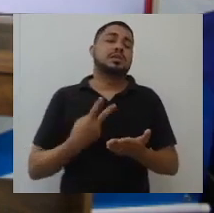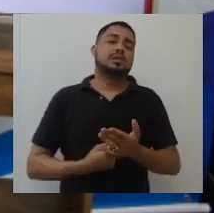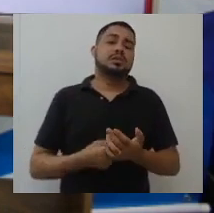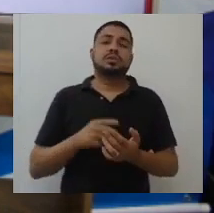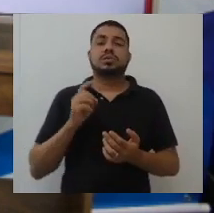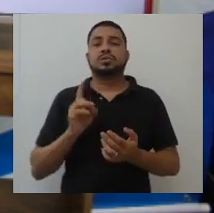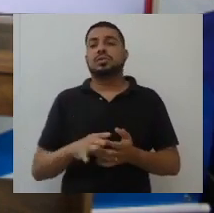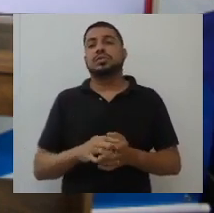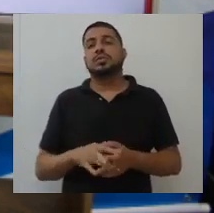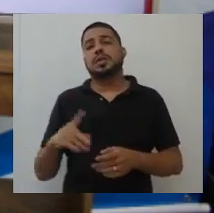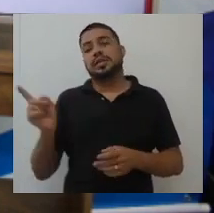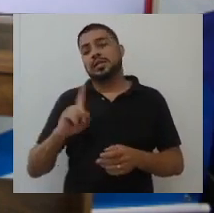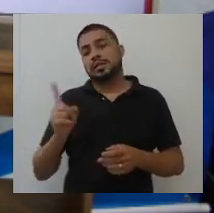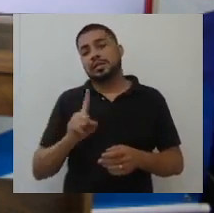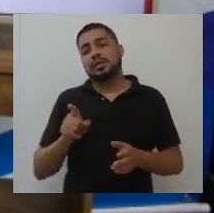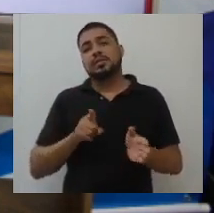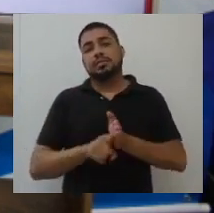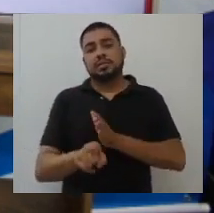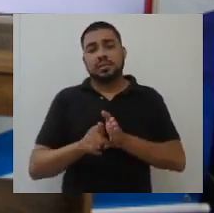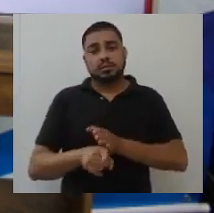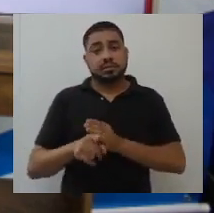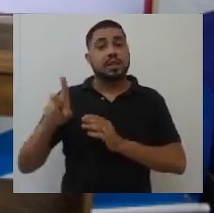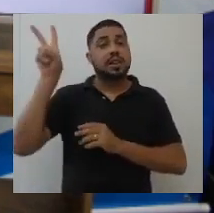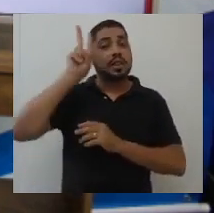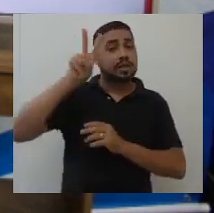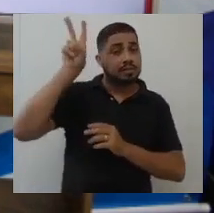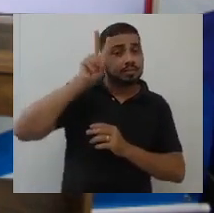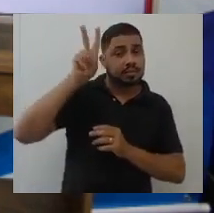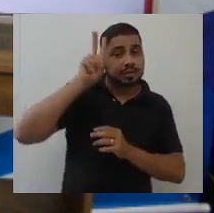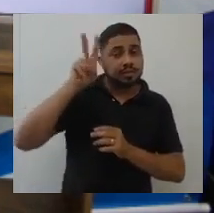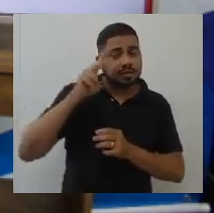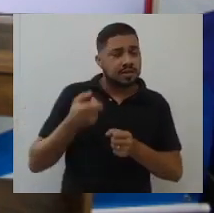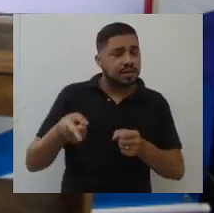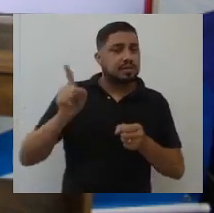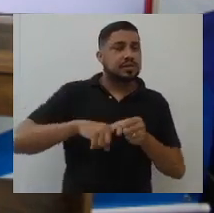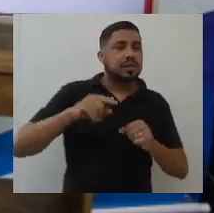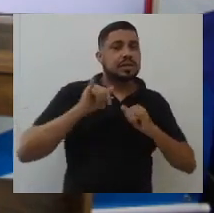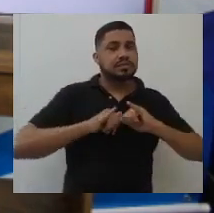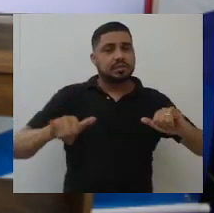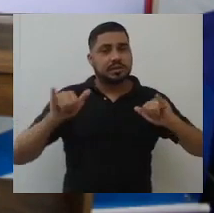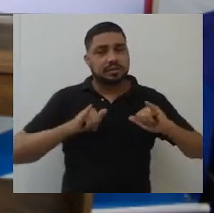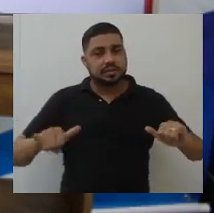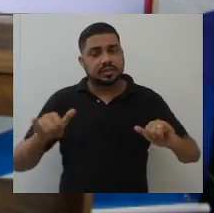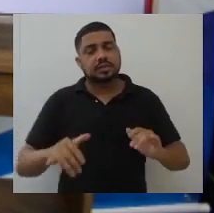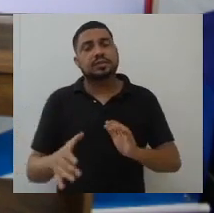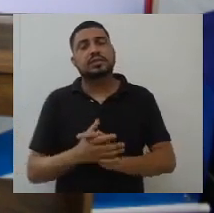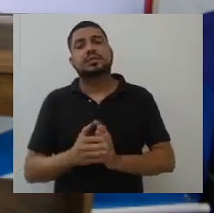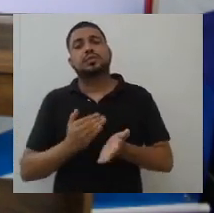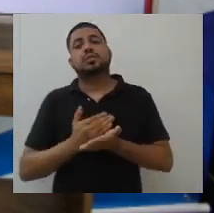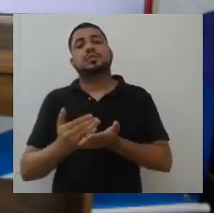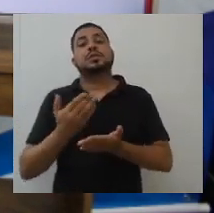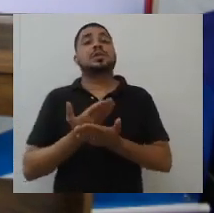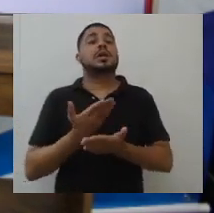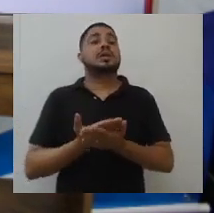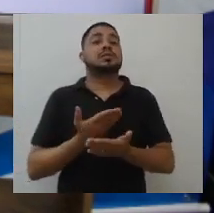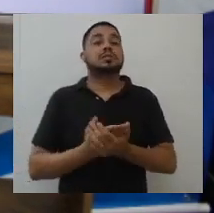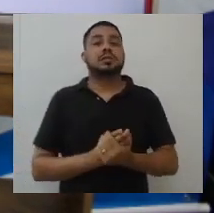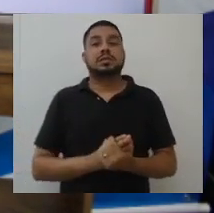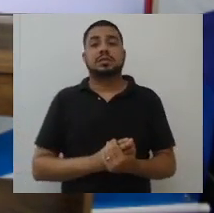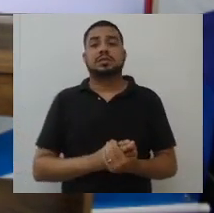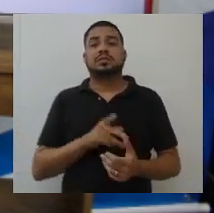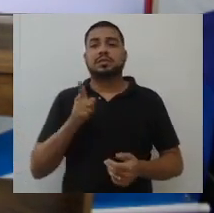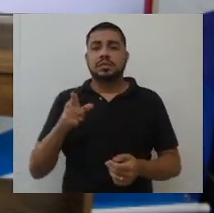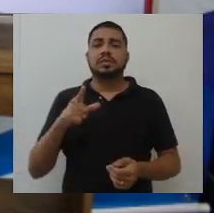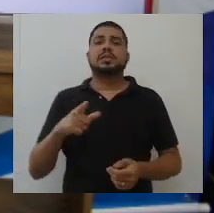indicar justamente a negação e a pergunta. Lembrando que, retornando ao aviso que a gente deu anteriormente no início da aula, que